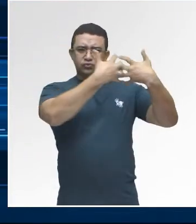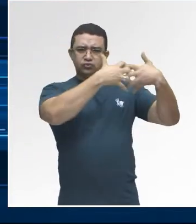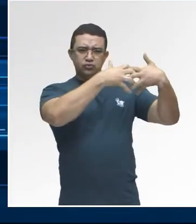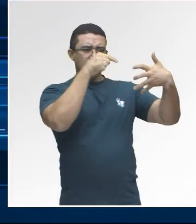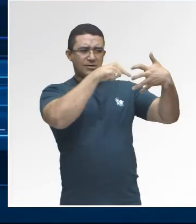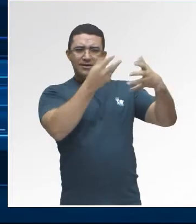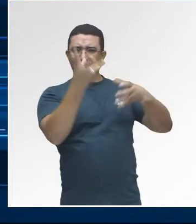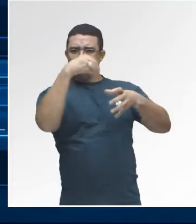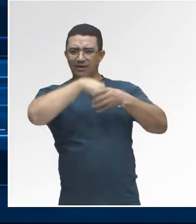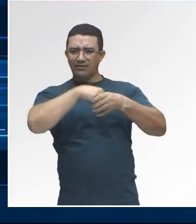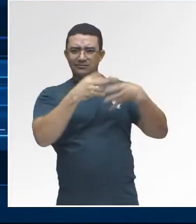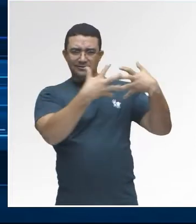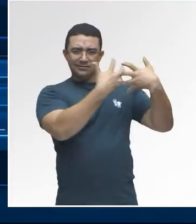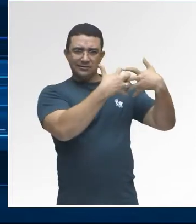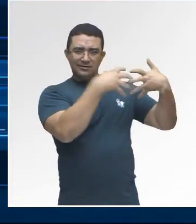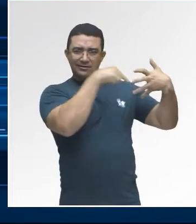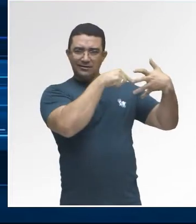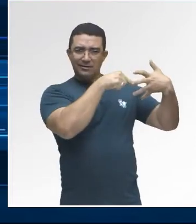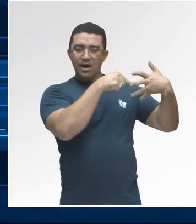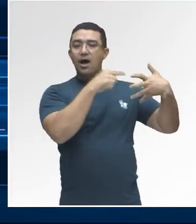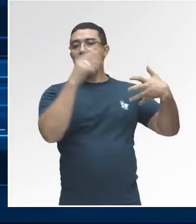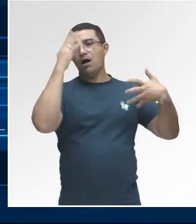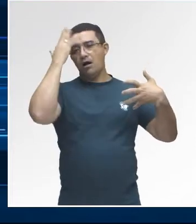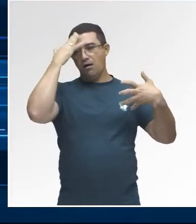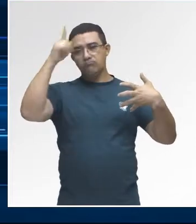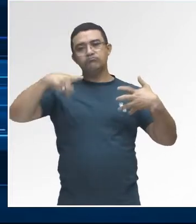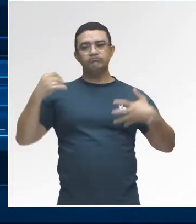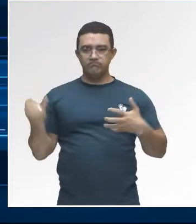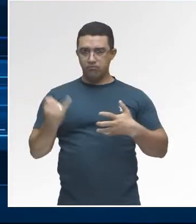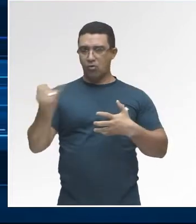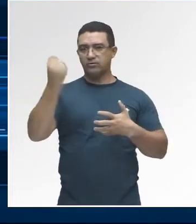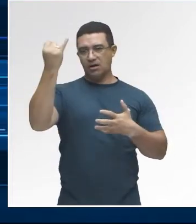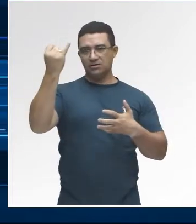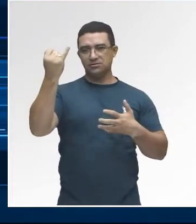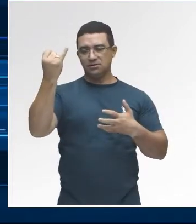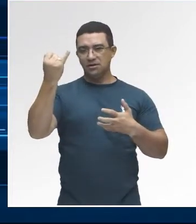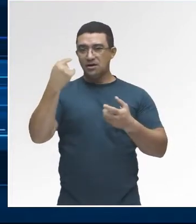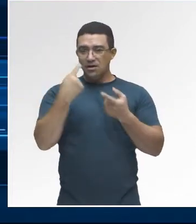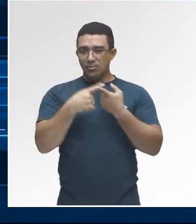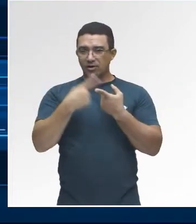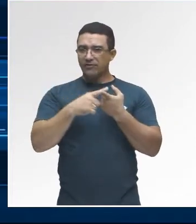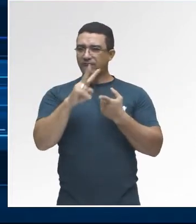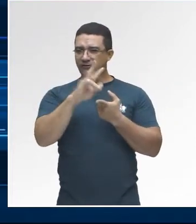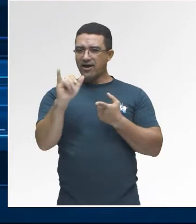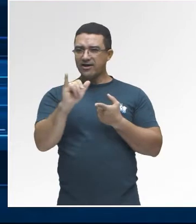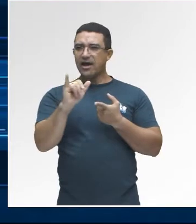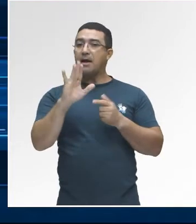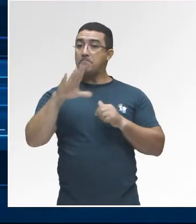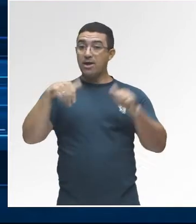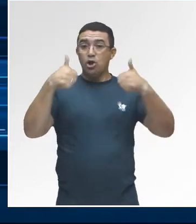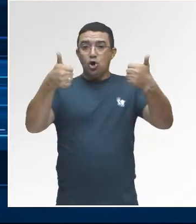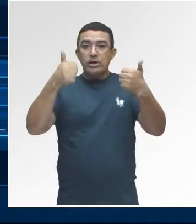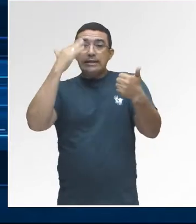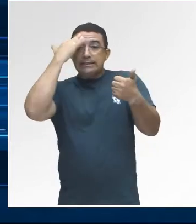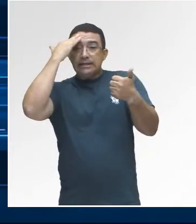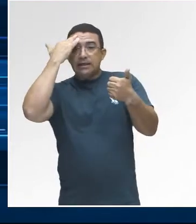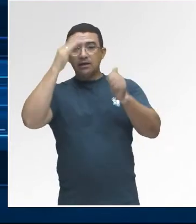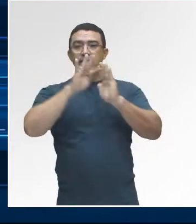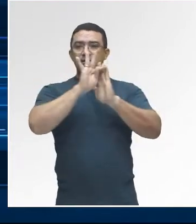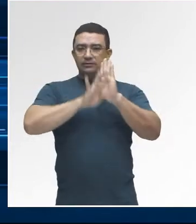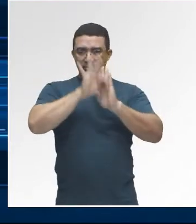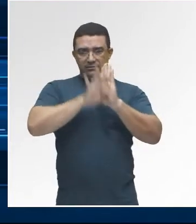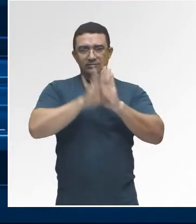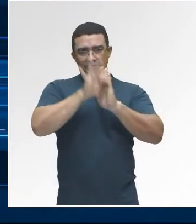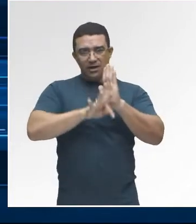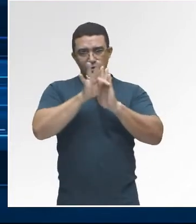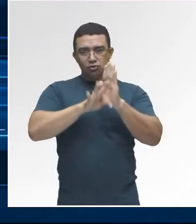consigo, no sentido de dar vida, significação àquilo com que compartilha mediante as circunstâncias